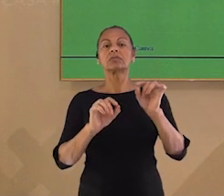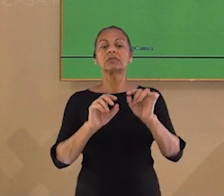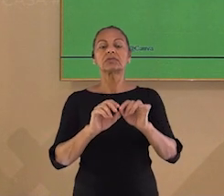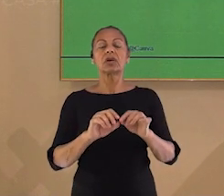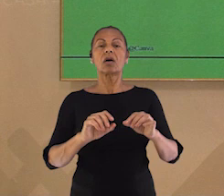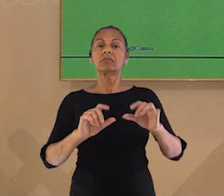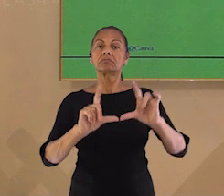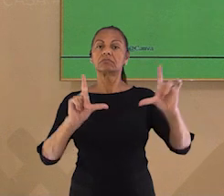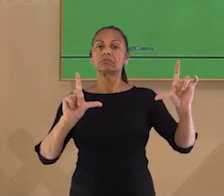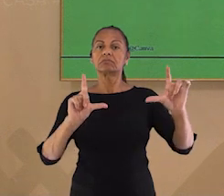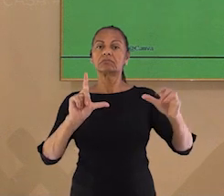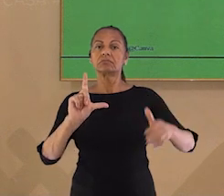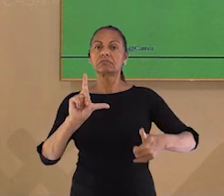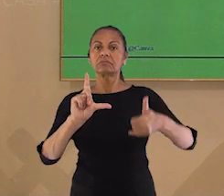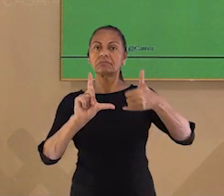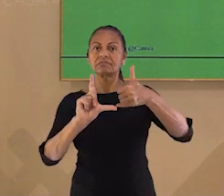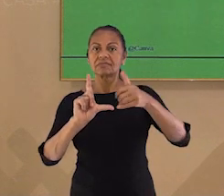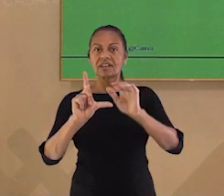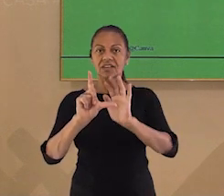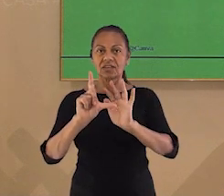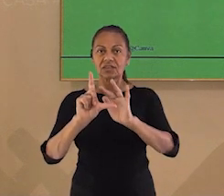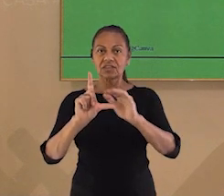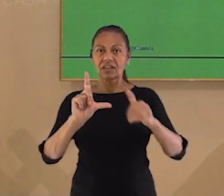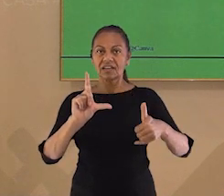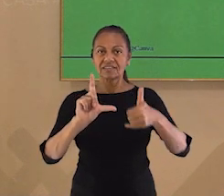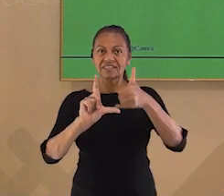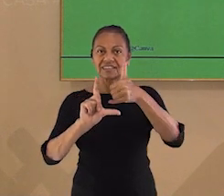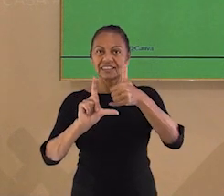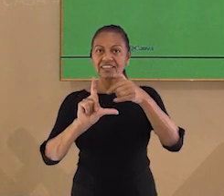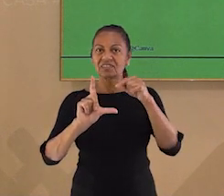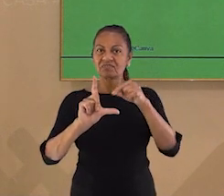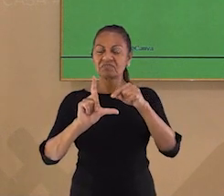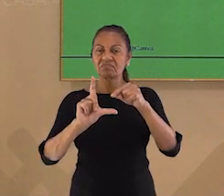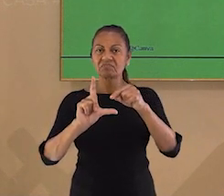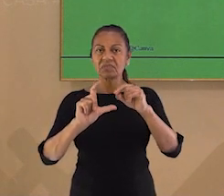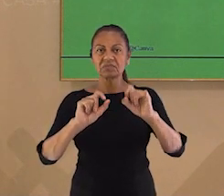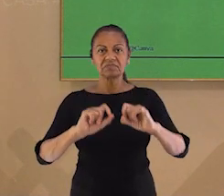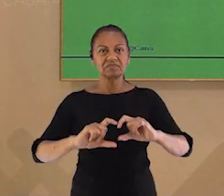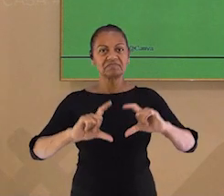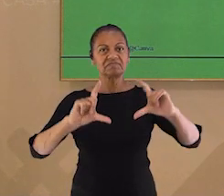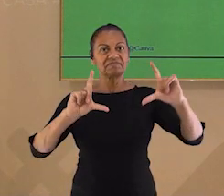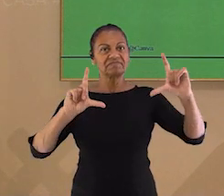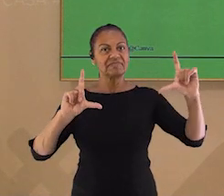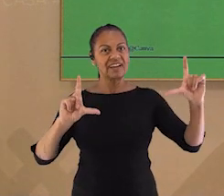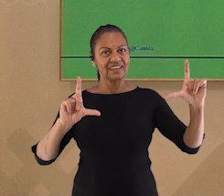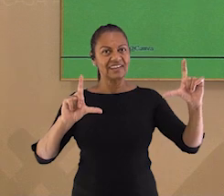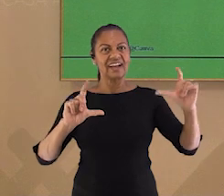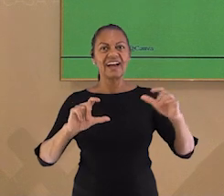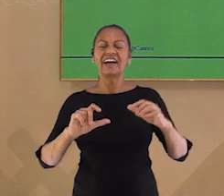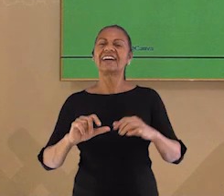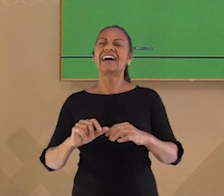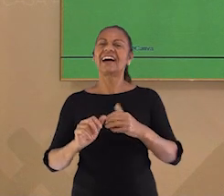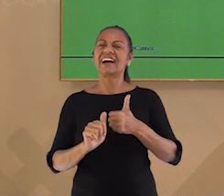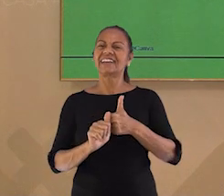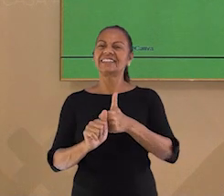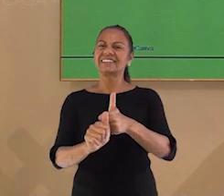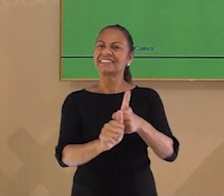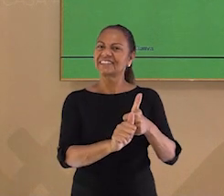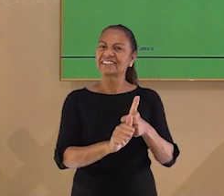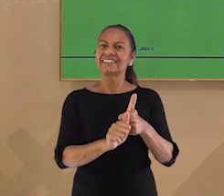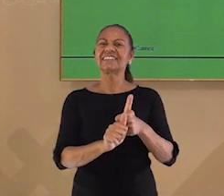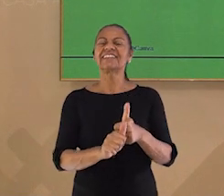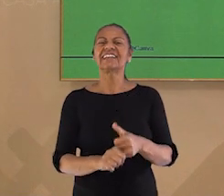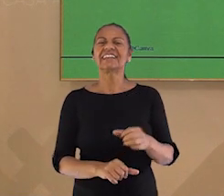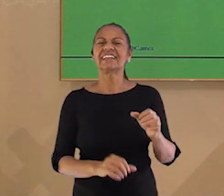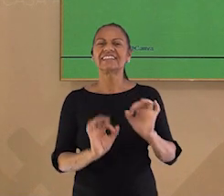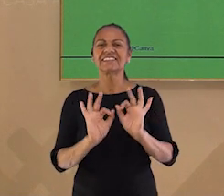Basta você apontar o seu celular para esse QR Code que está aqui na tela e passar a seguir a gente.